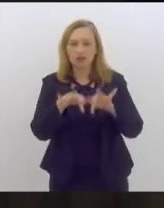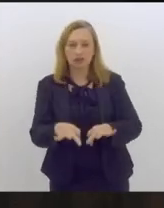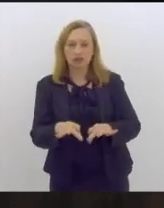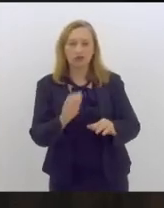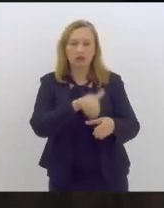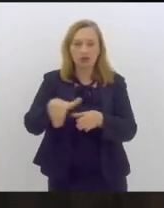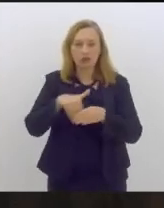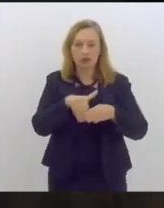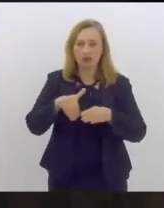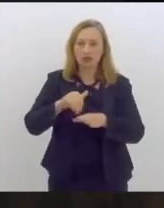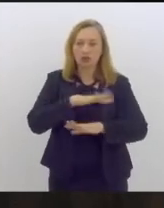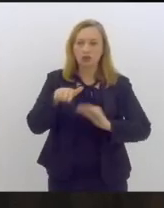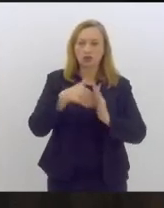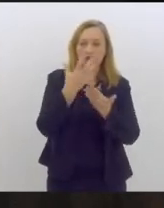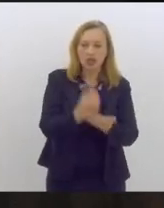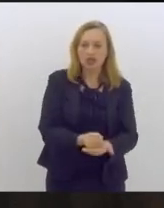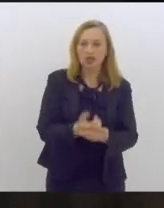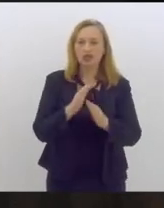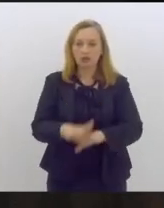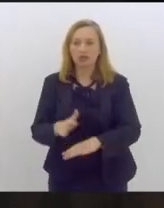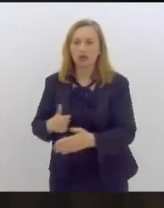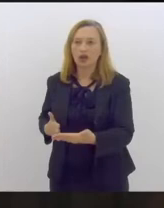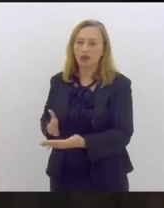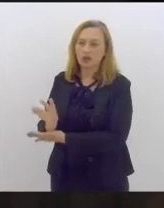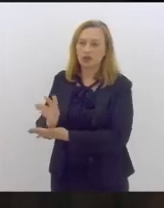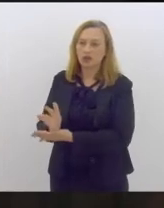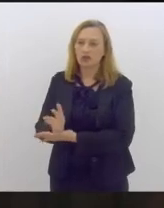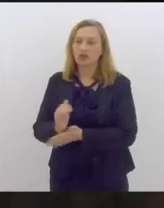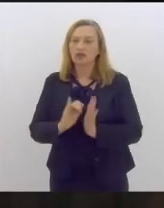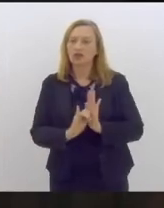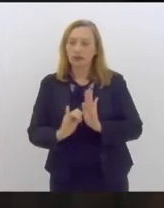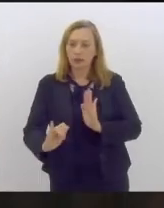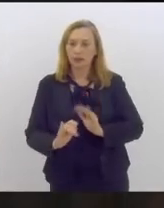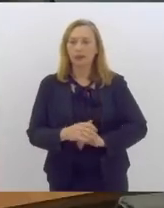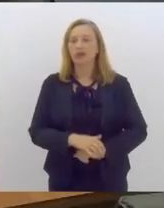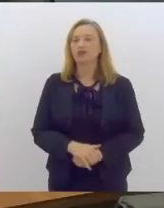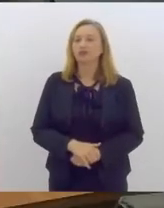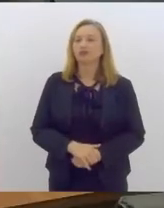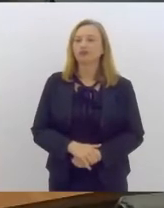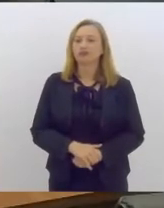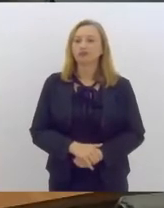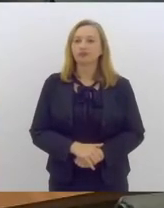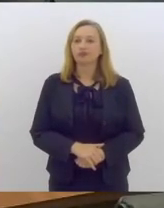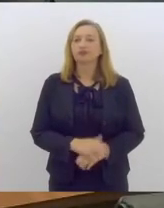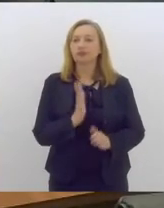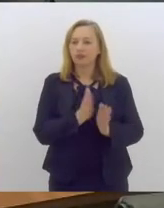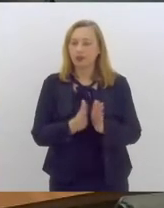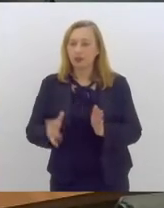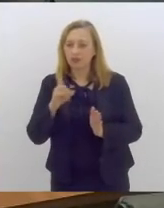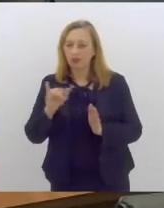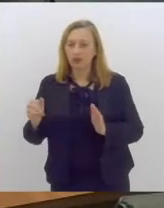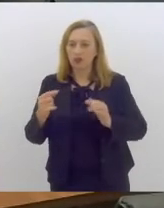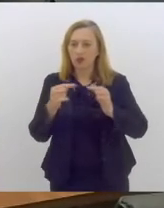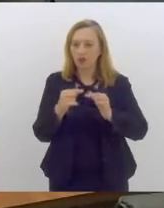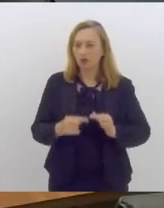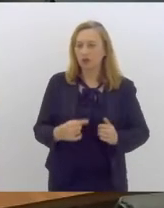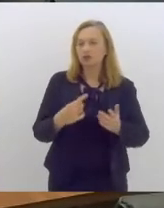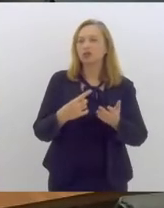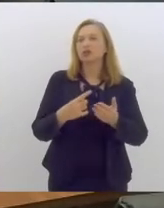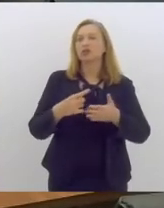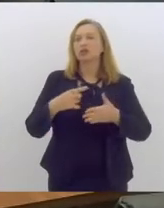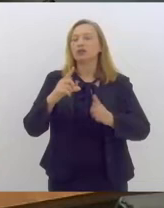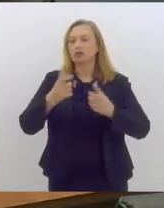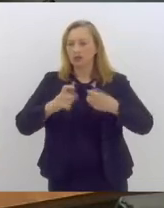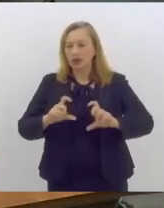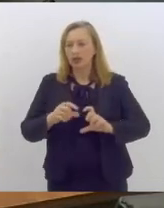Queira discutir encerrada a discussão e votação seus que aprovam a permanência missão provado vai à promulgação incluído na ordem do dia de acordo para o terceiro do